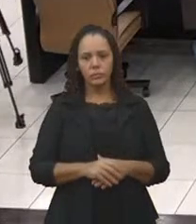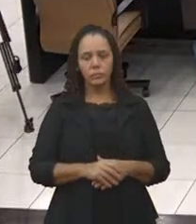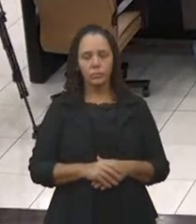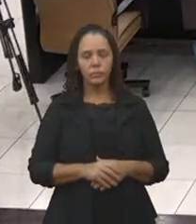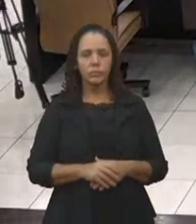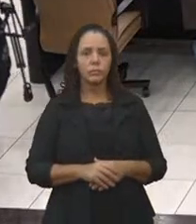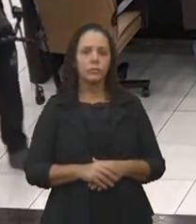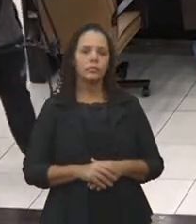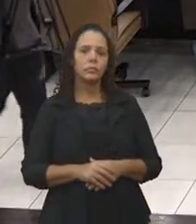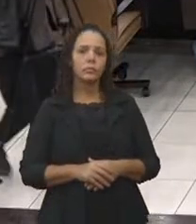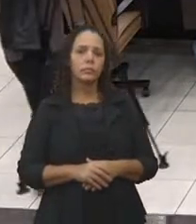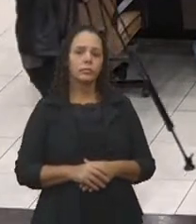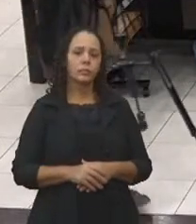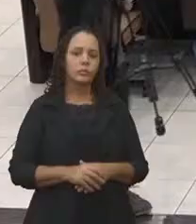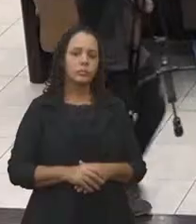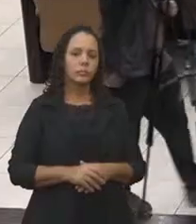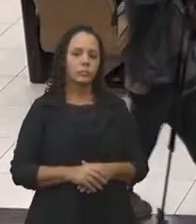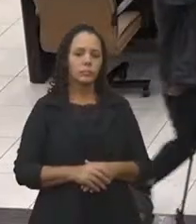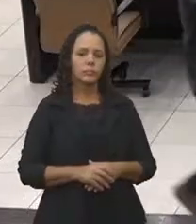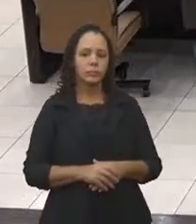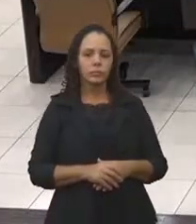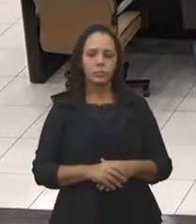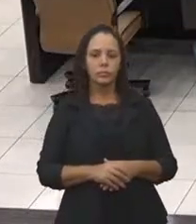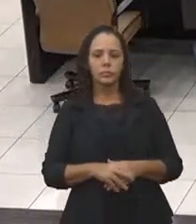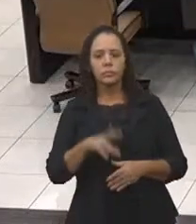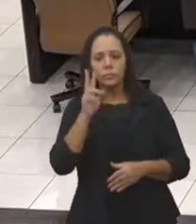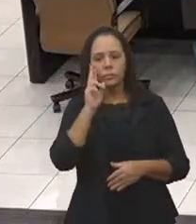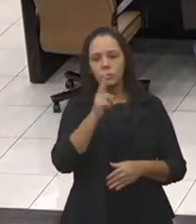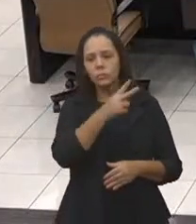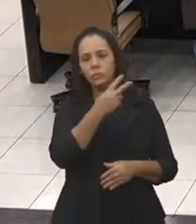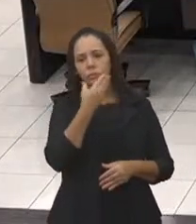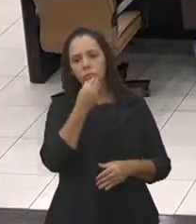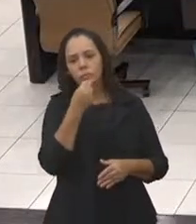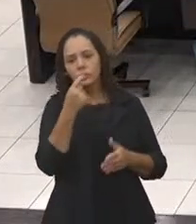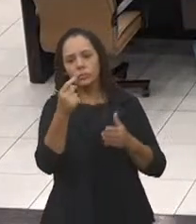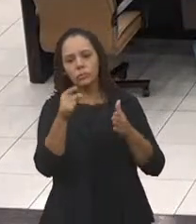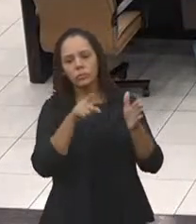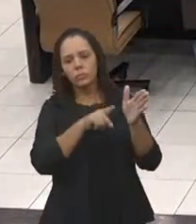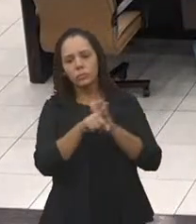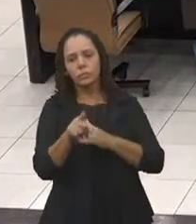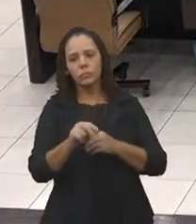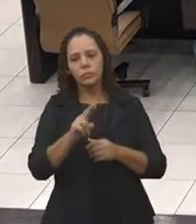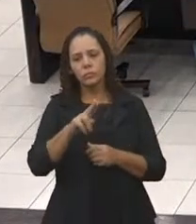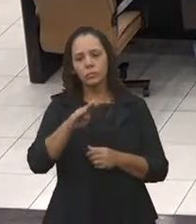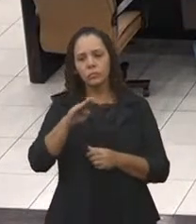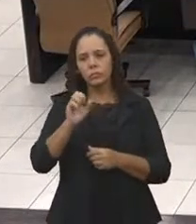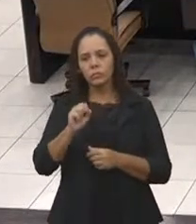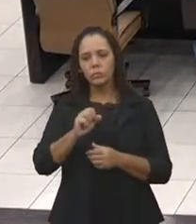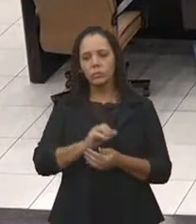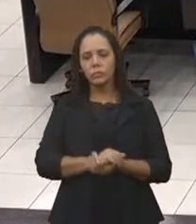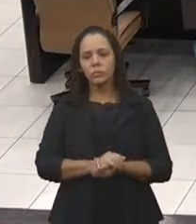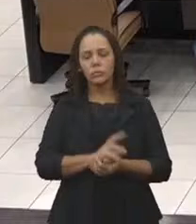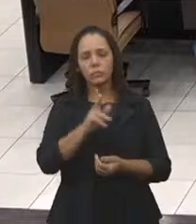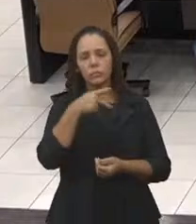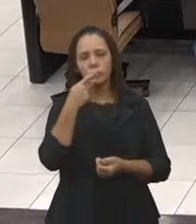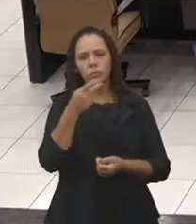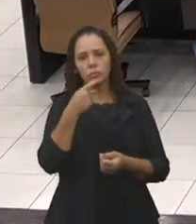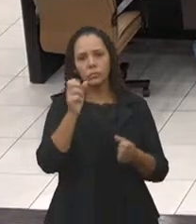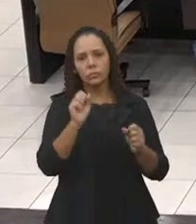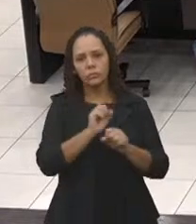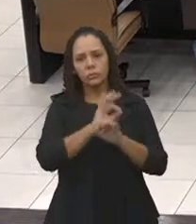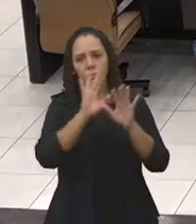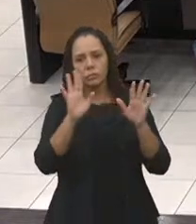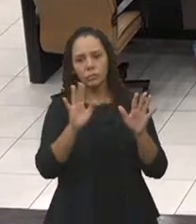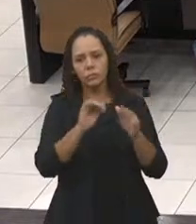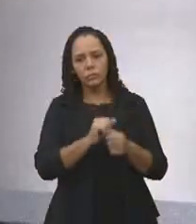Eu vi a pergunta do munícipe, né? Acabou de fazer referente aos postos de saúde. Deixar bem claro, né? Nessa casa